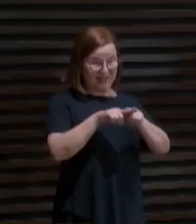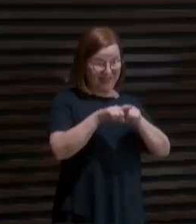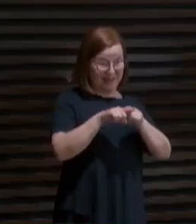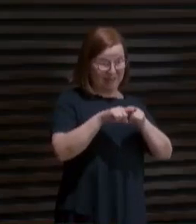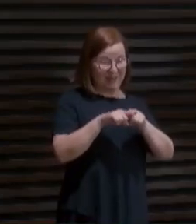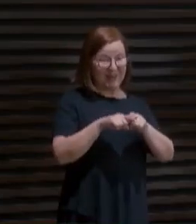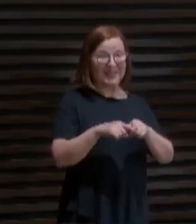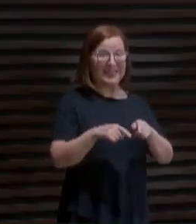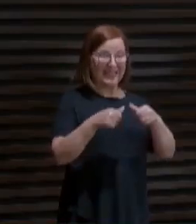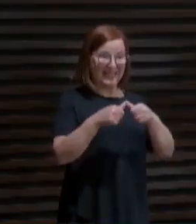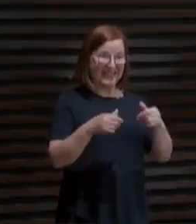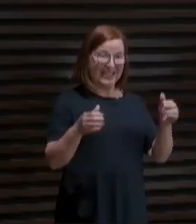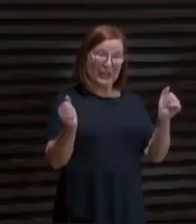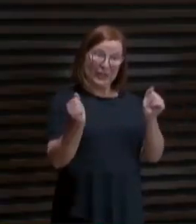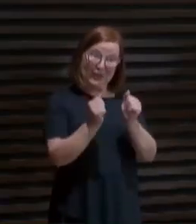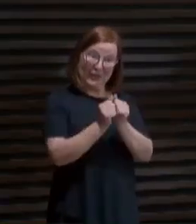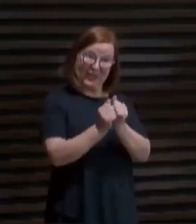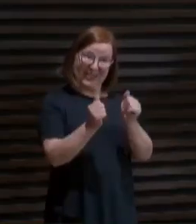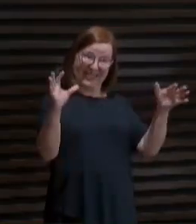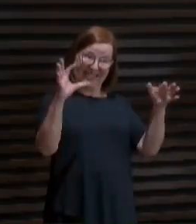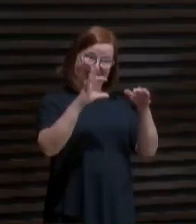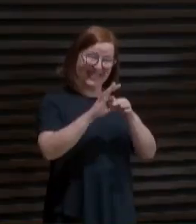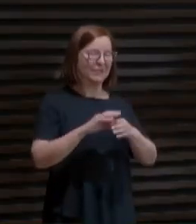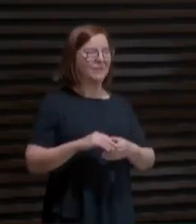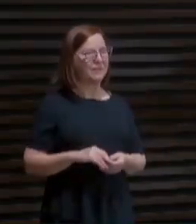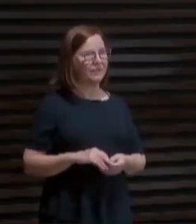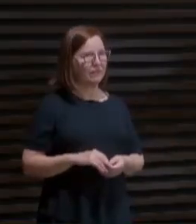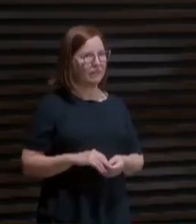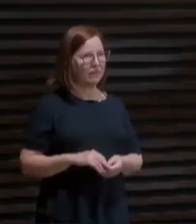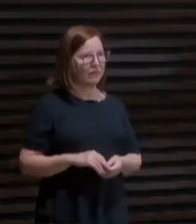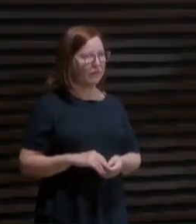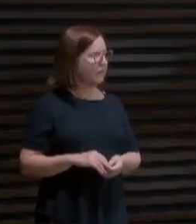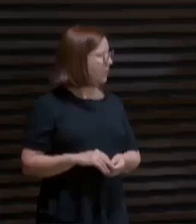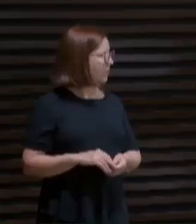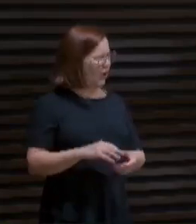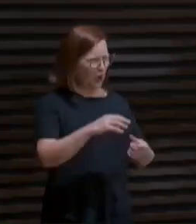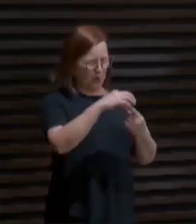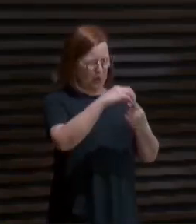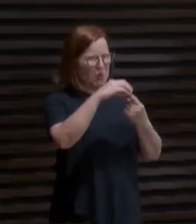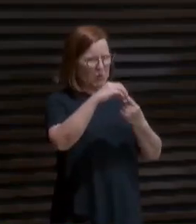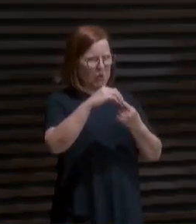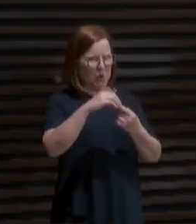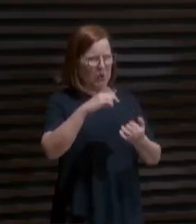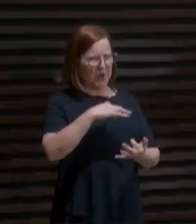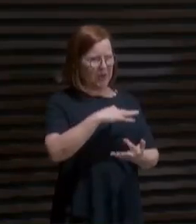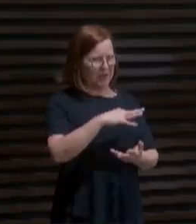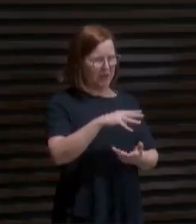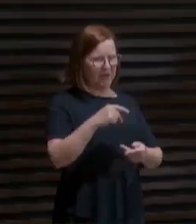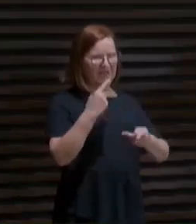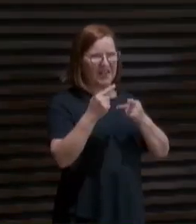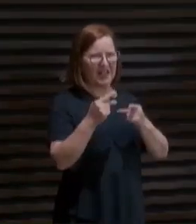estejam unidos. Você viu que os donos do mundo aí puseram tudo? Fique